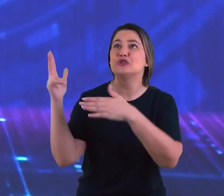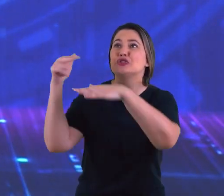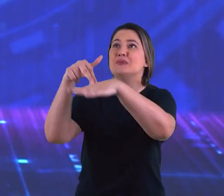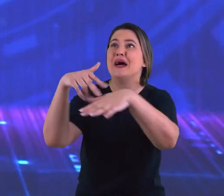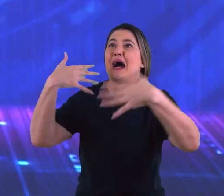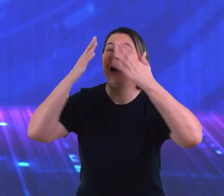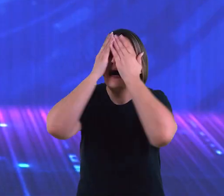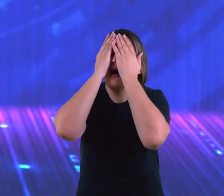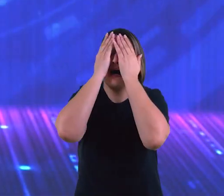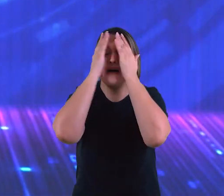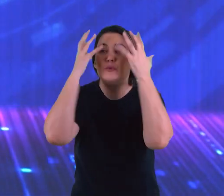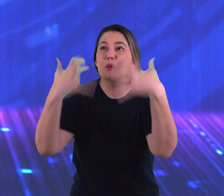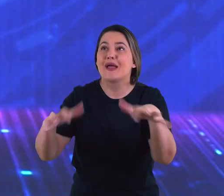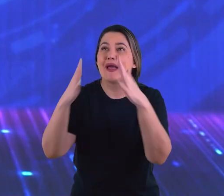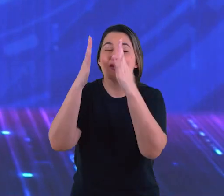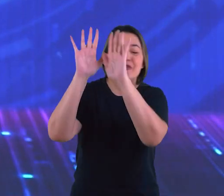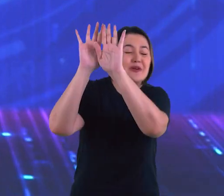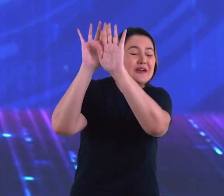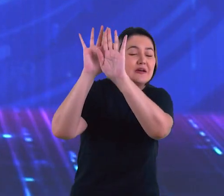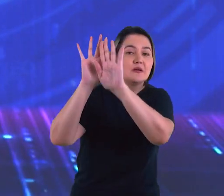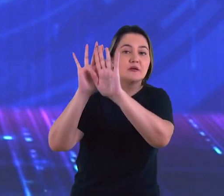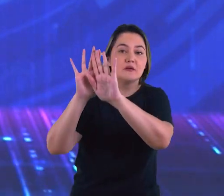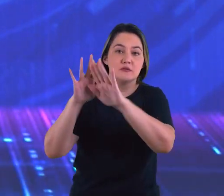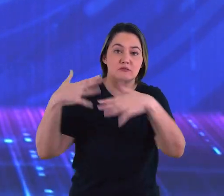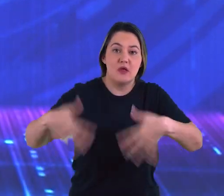Jesus veio, e agora? O que vai ser de mim?